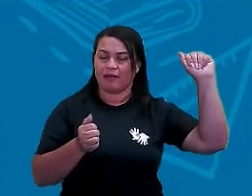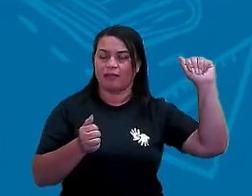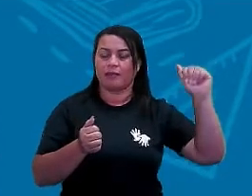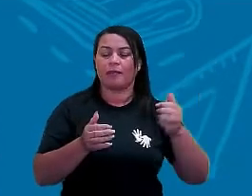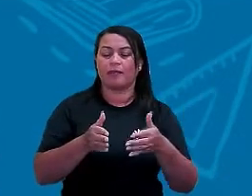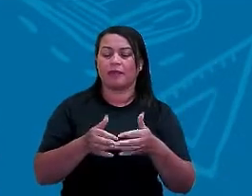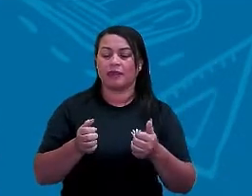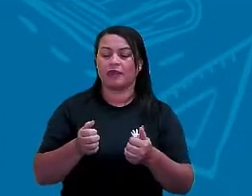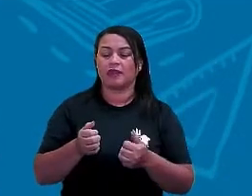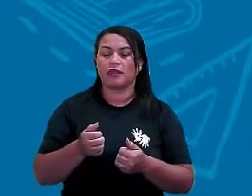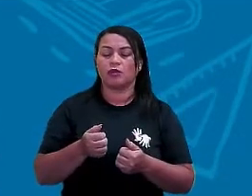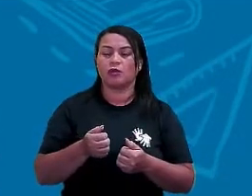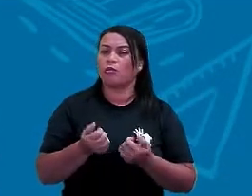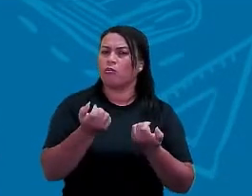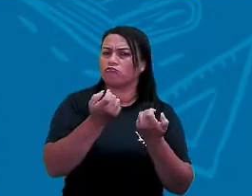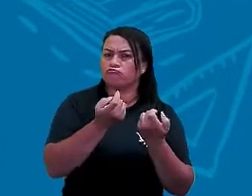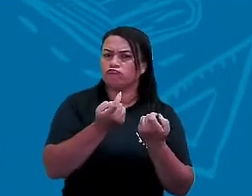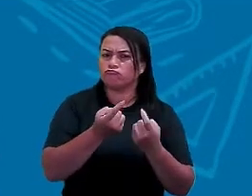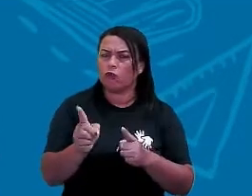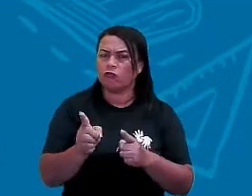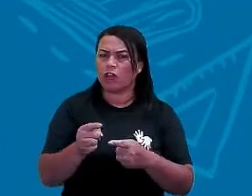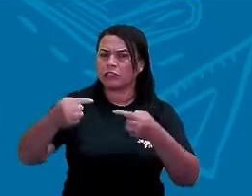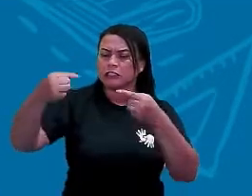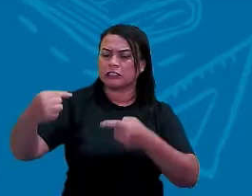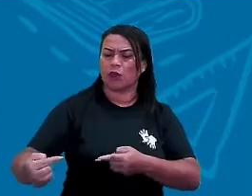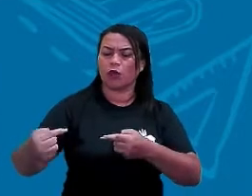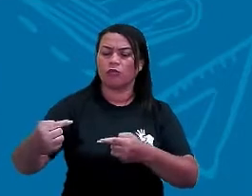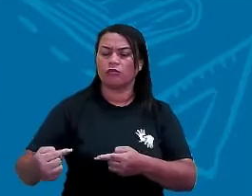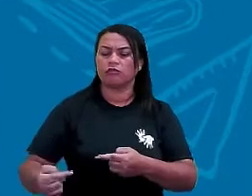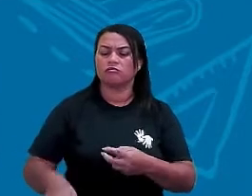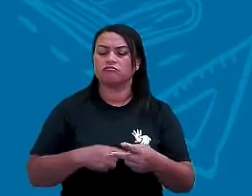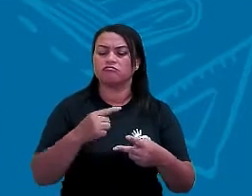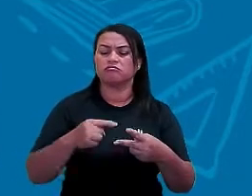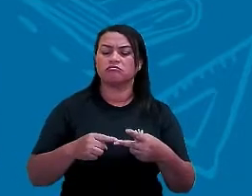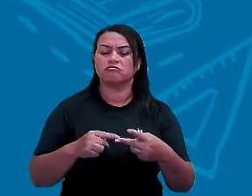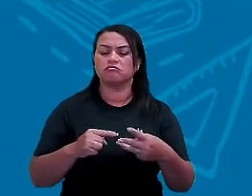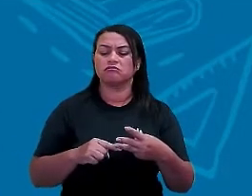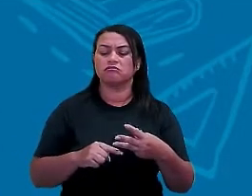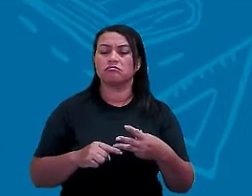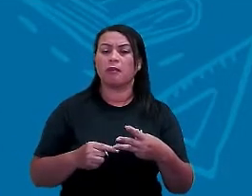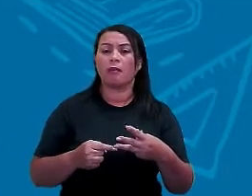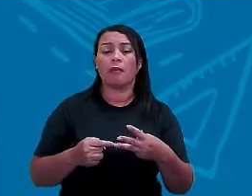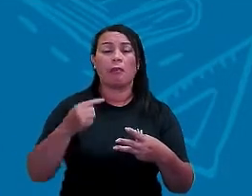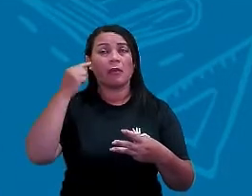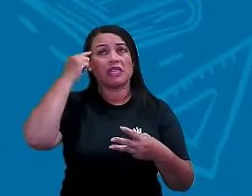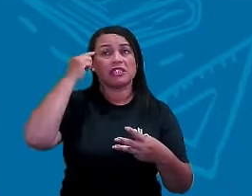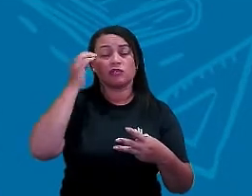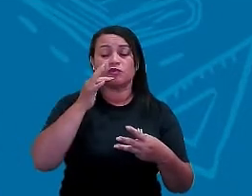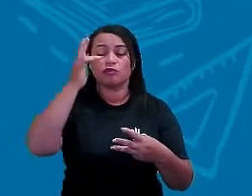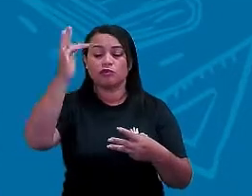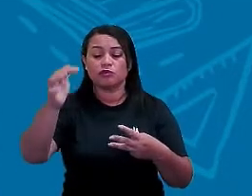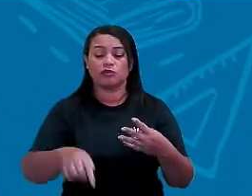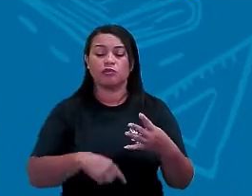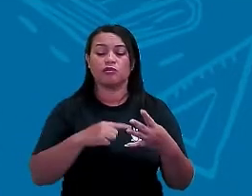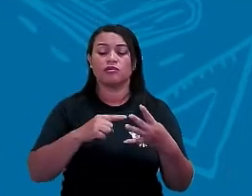A segunda é uma ameaça. A terceira é uma previsão. E a quarta é uma